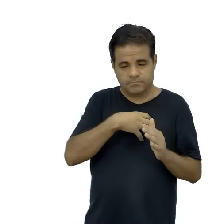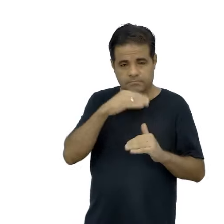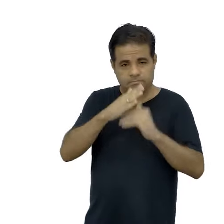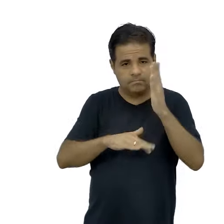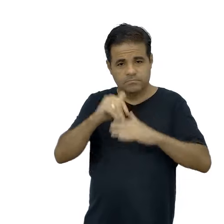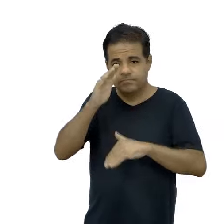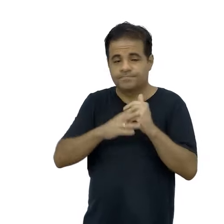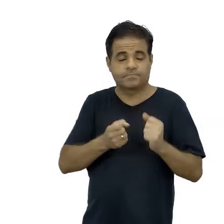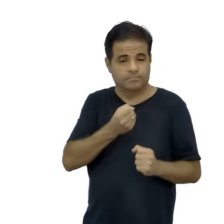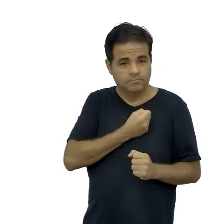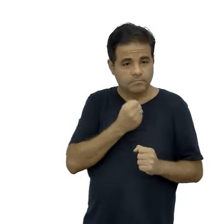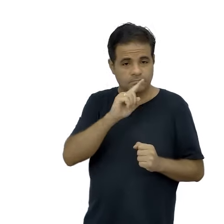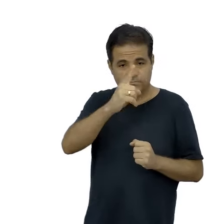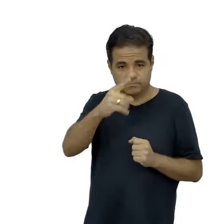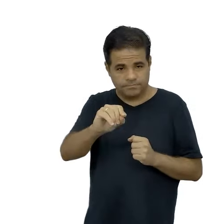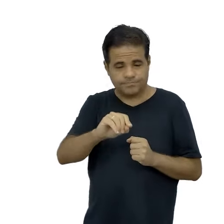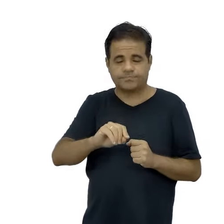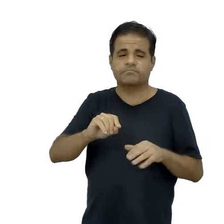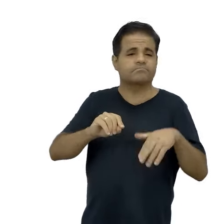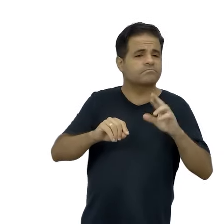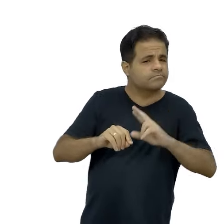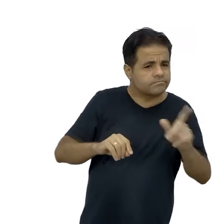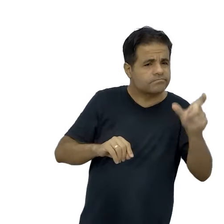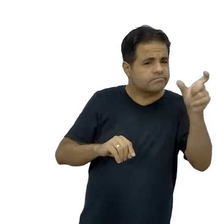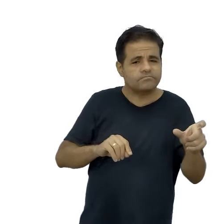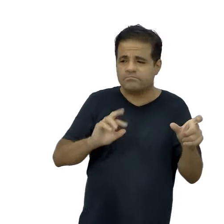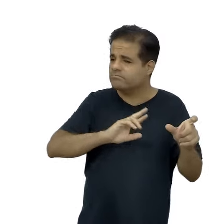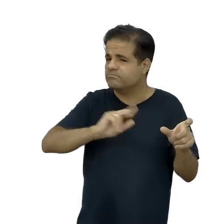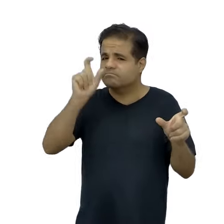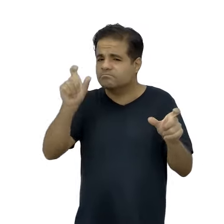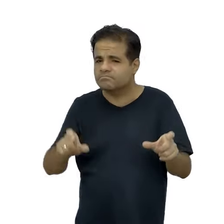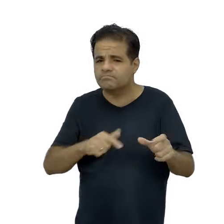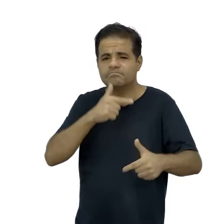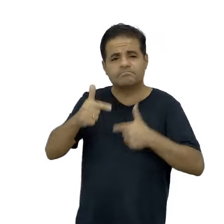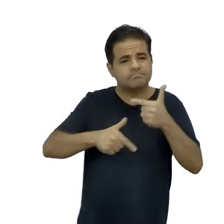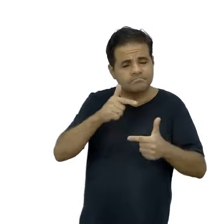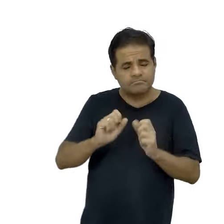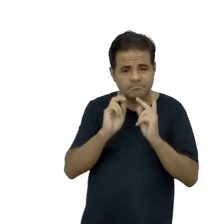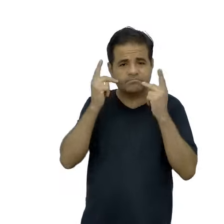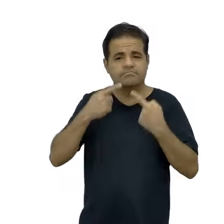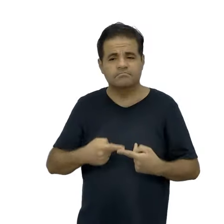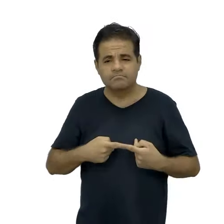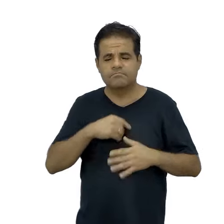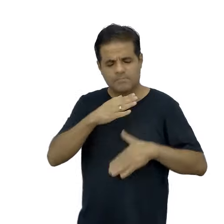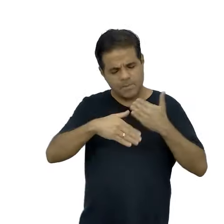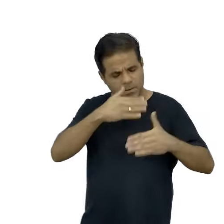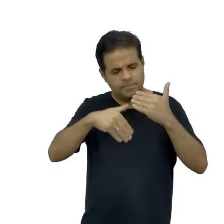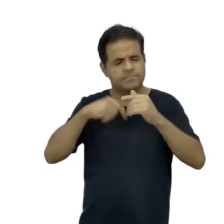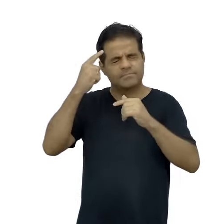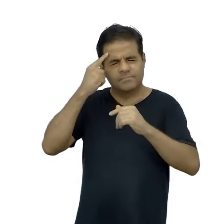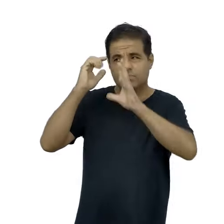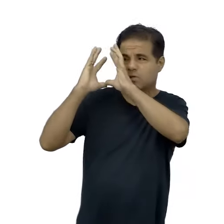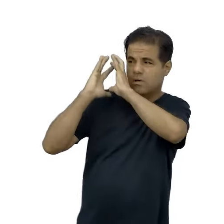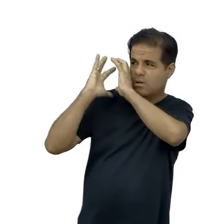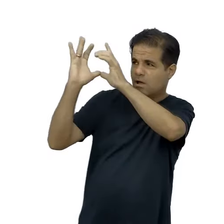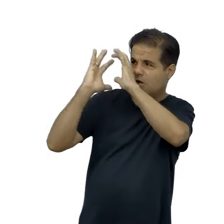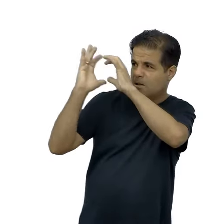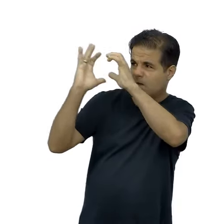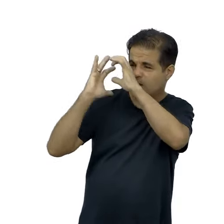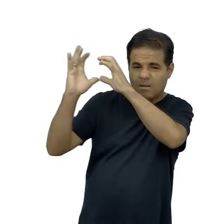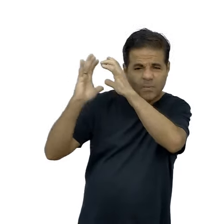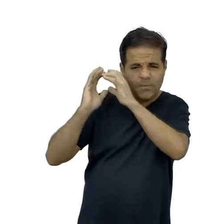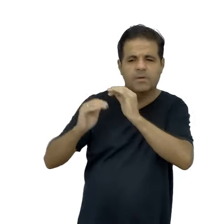fracionárias e decimais. Qual a diferença de uma para outra? É trabalhar esse reconhecimento, esse processo cognitivo, né?